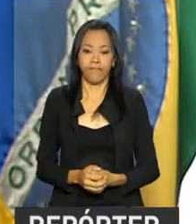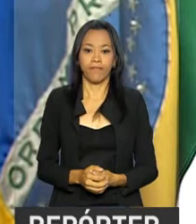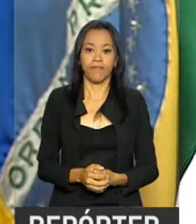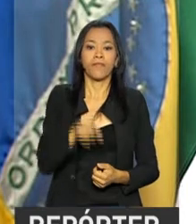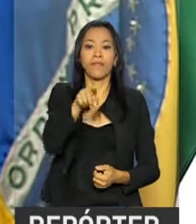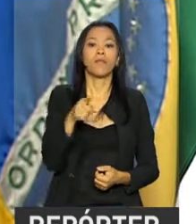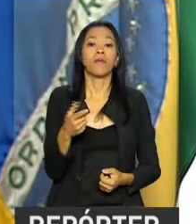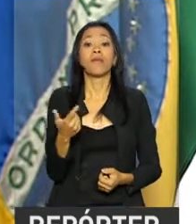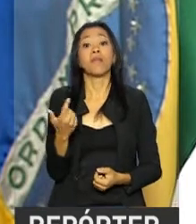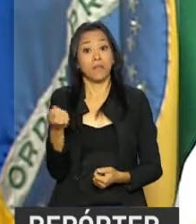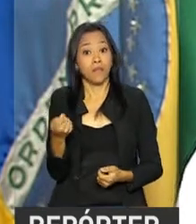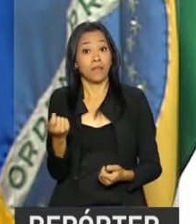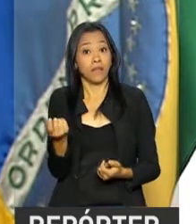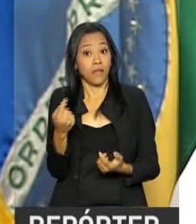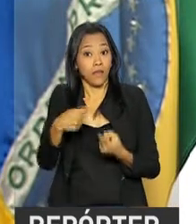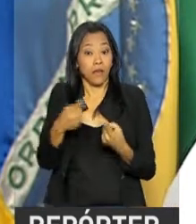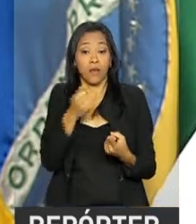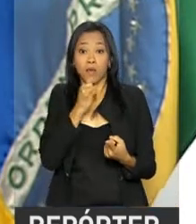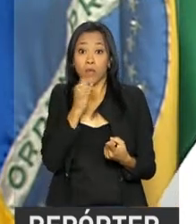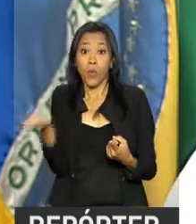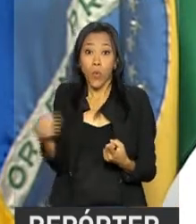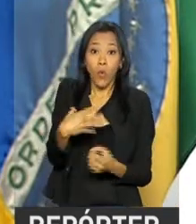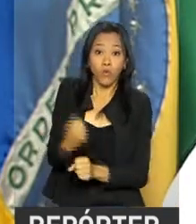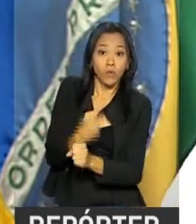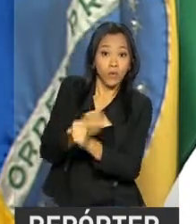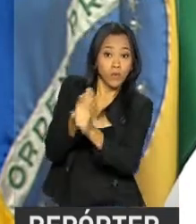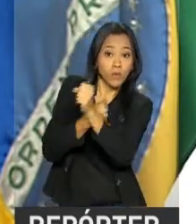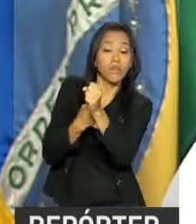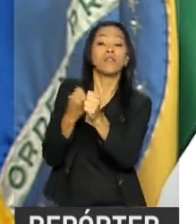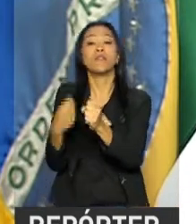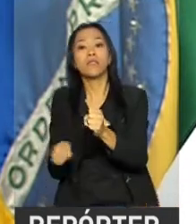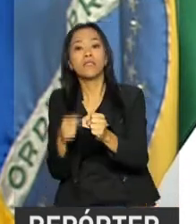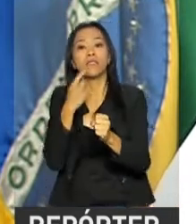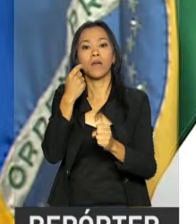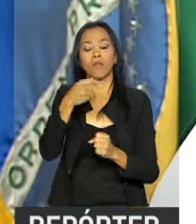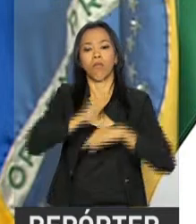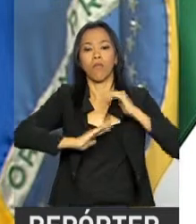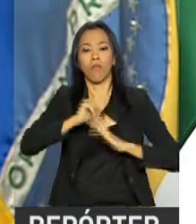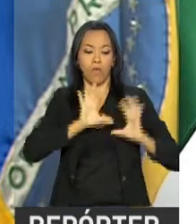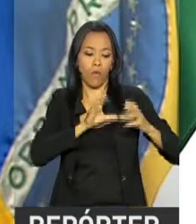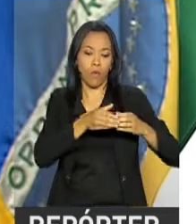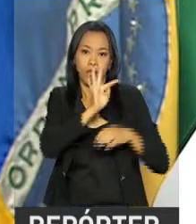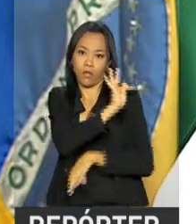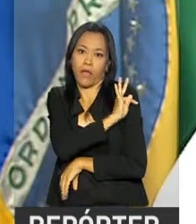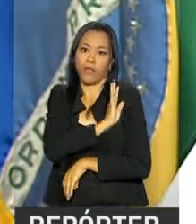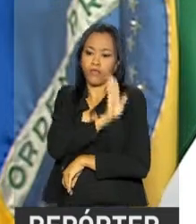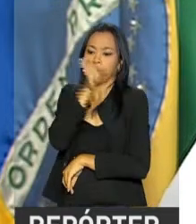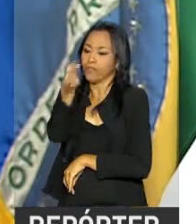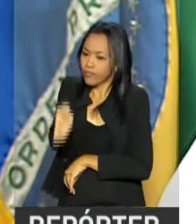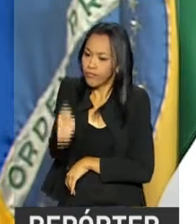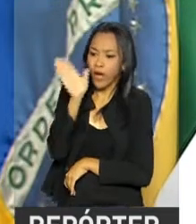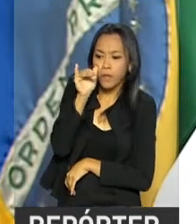de instalações, ele faz direto. O presídio novo pede a confirmação técnica do Departamento Penitenciário